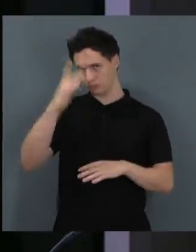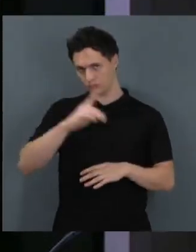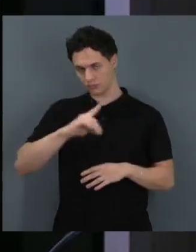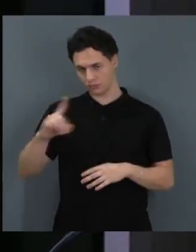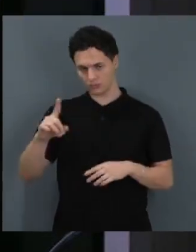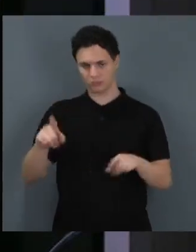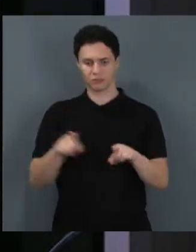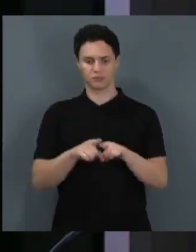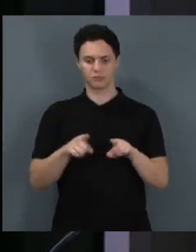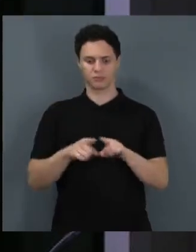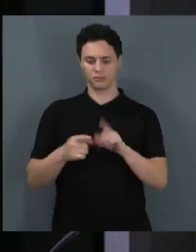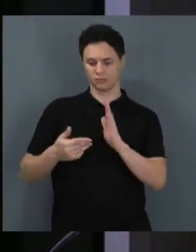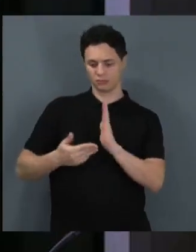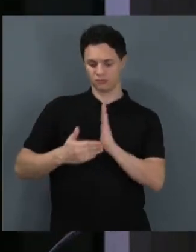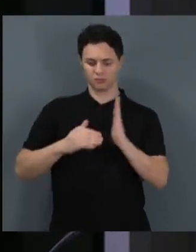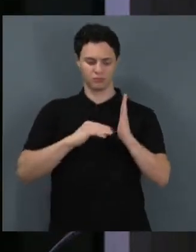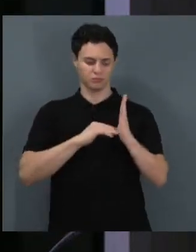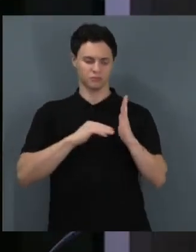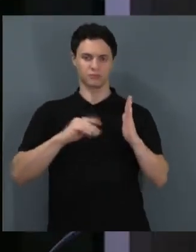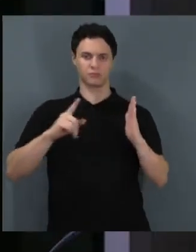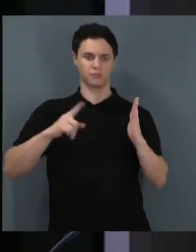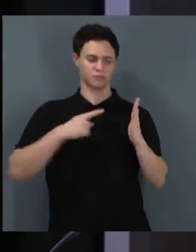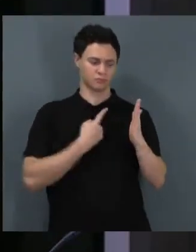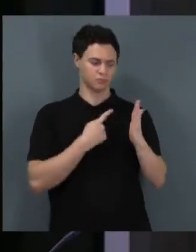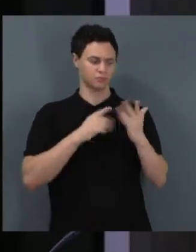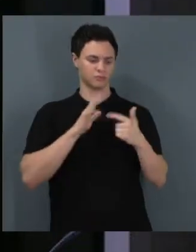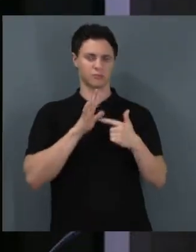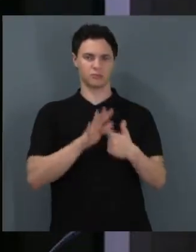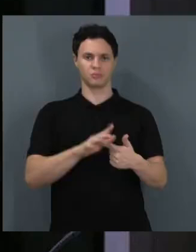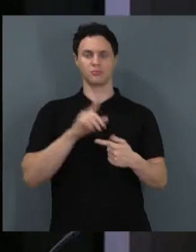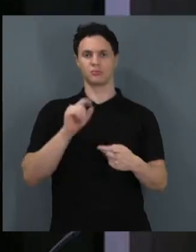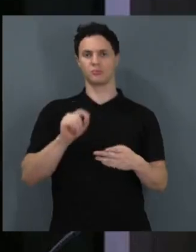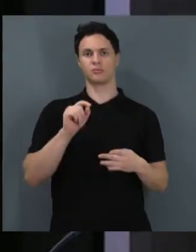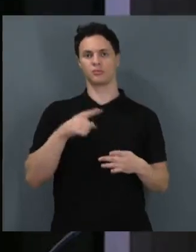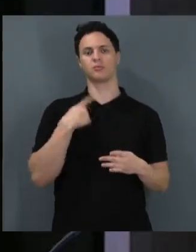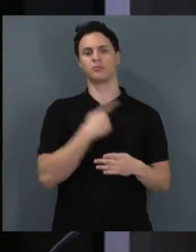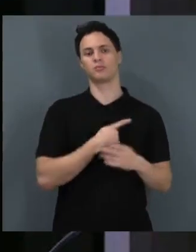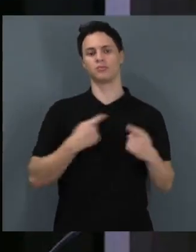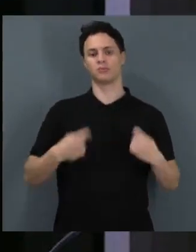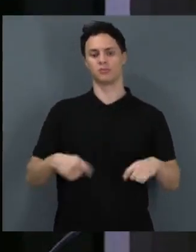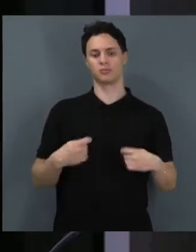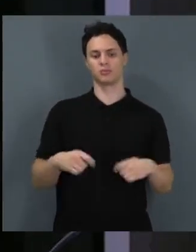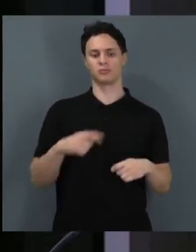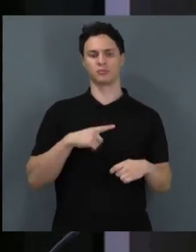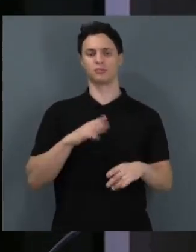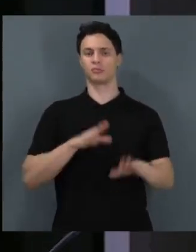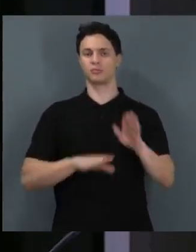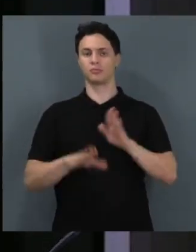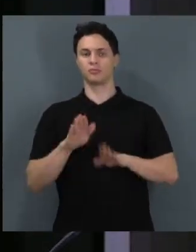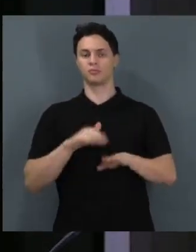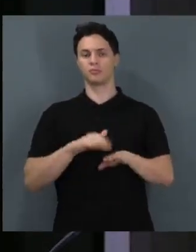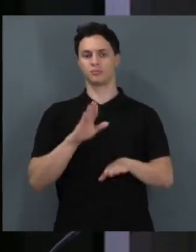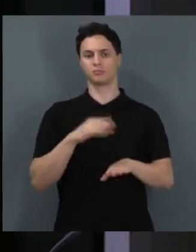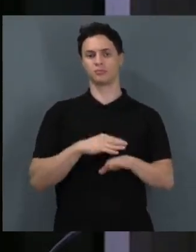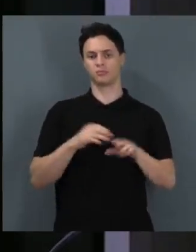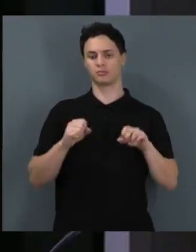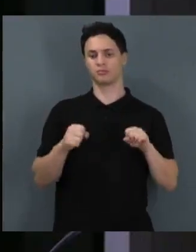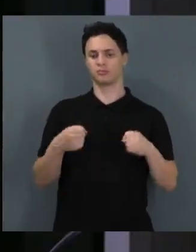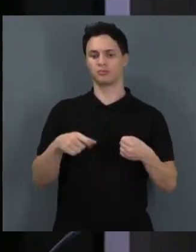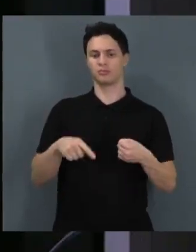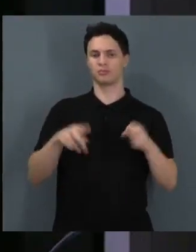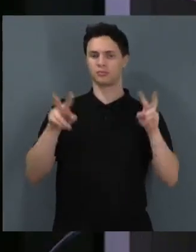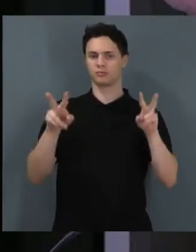Câmara e no Senado da República, nos mostra que nós deveríamos ter tido um pouco mais de cuidado ao nos debruçarmos sobre esse